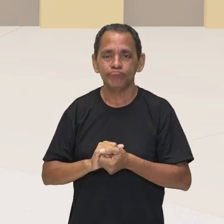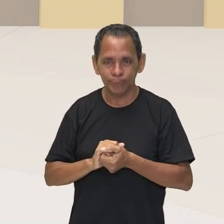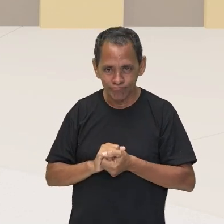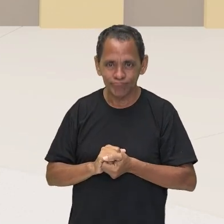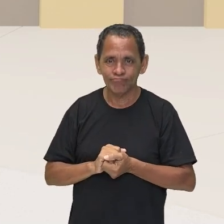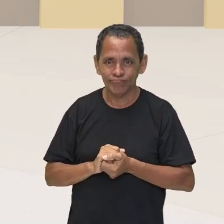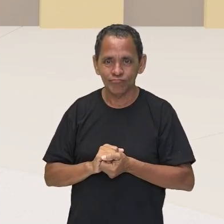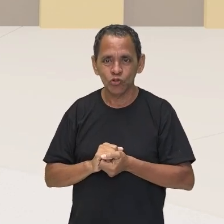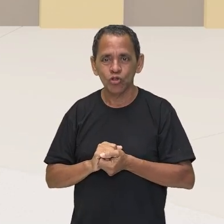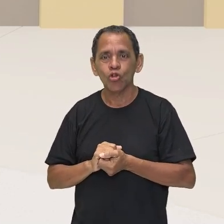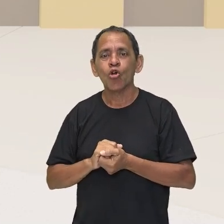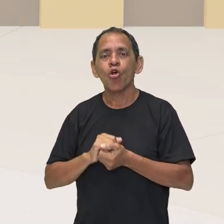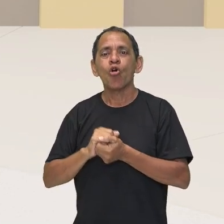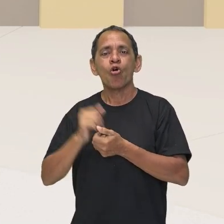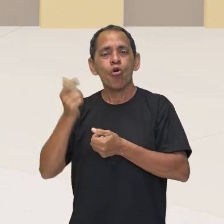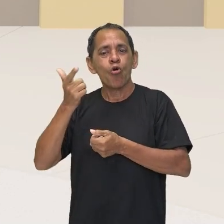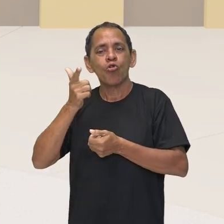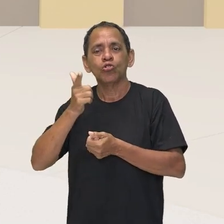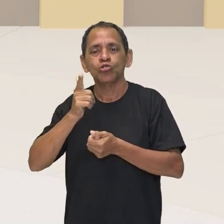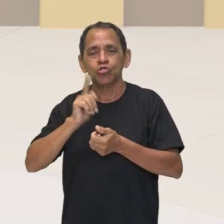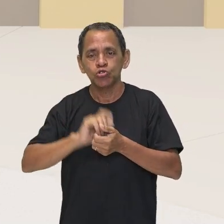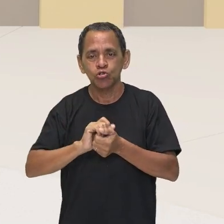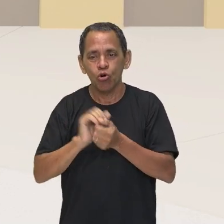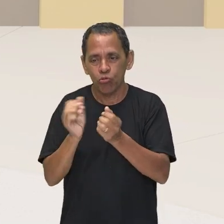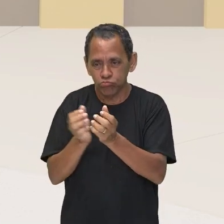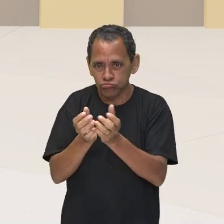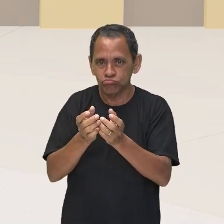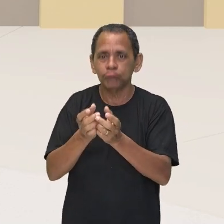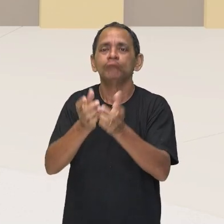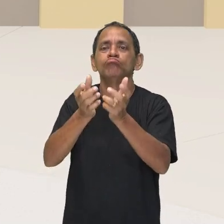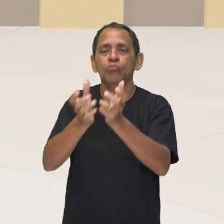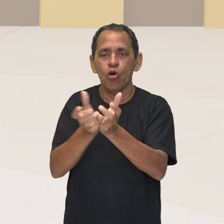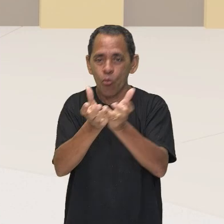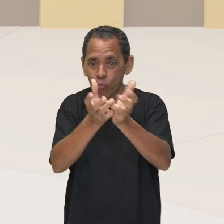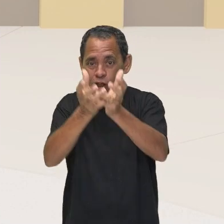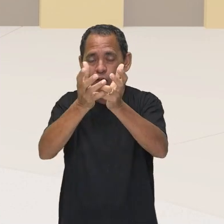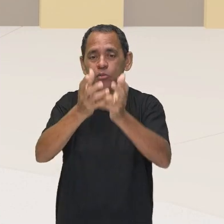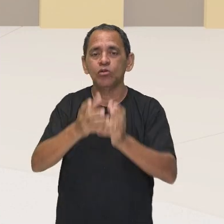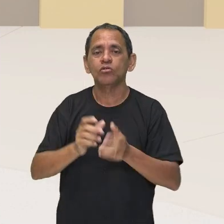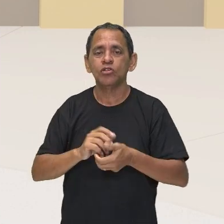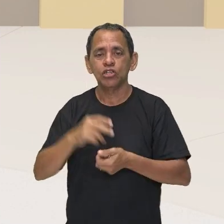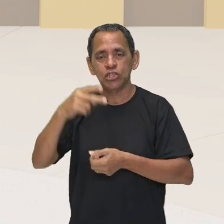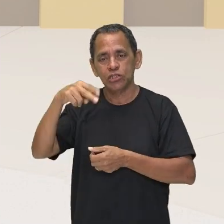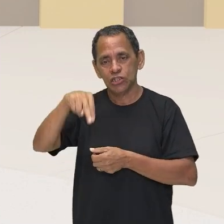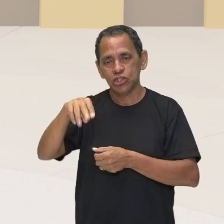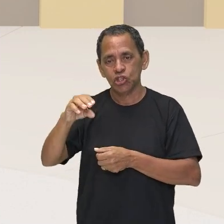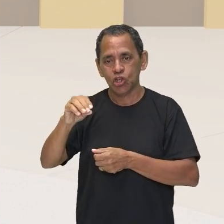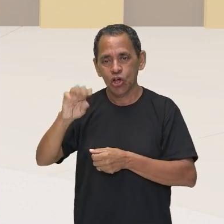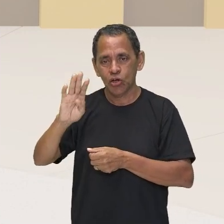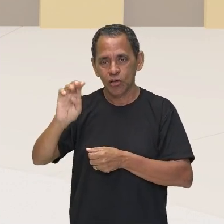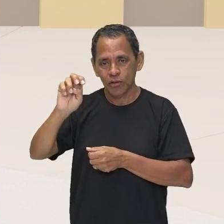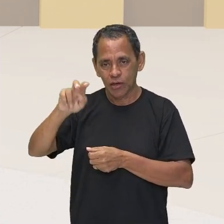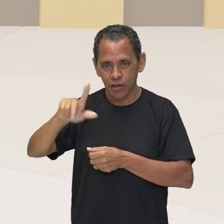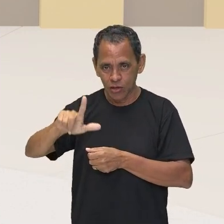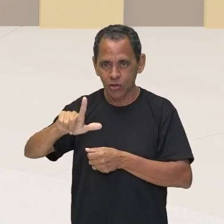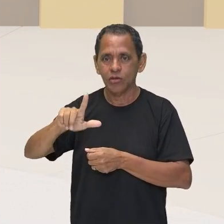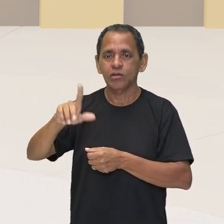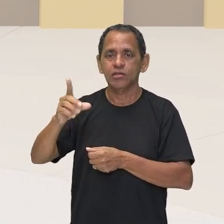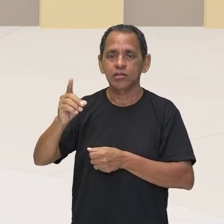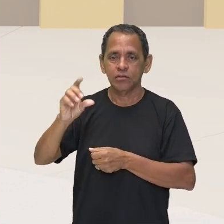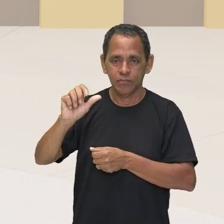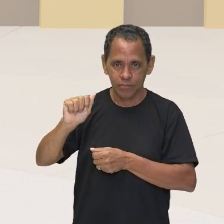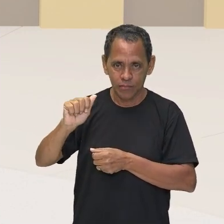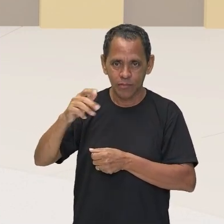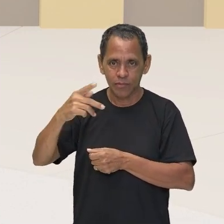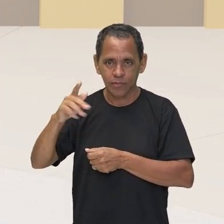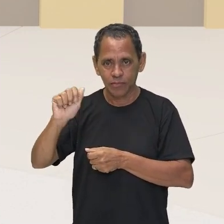em 1993. E aí você me pergunta, que pessoa passa por tudo isso, né? O que